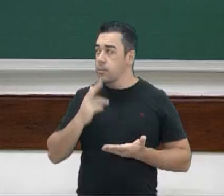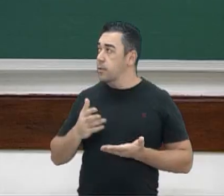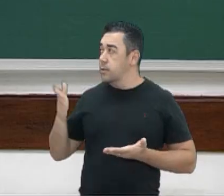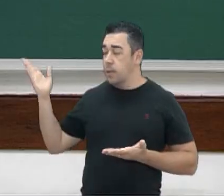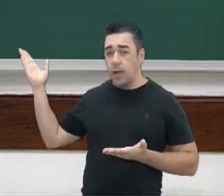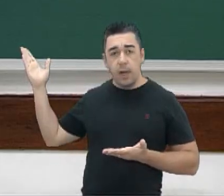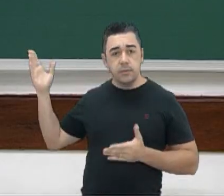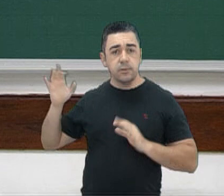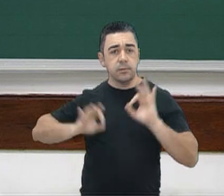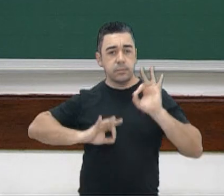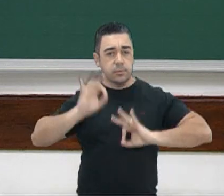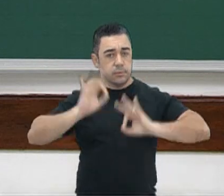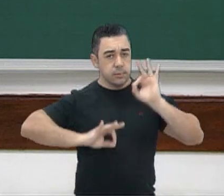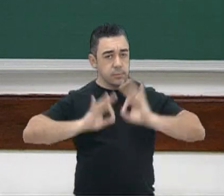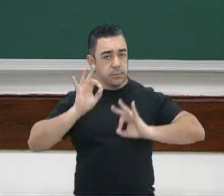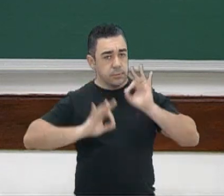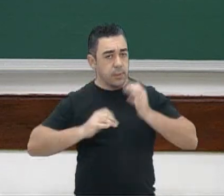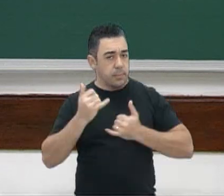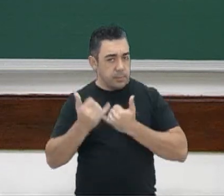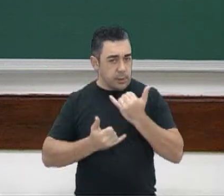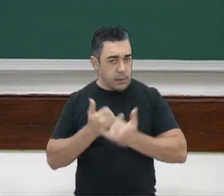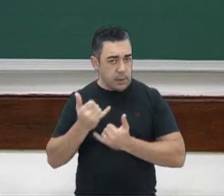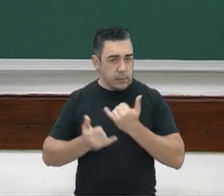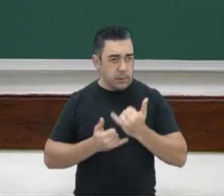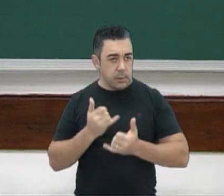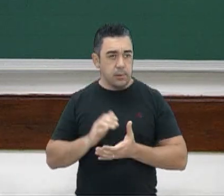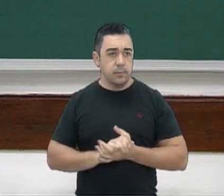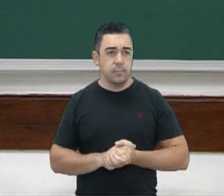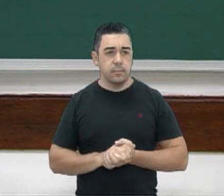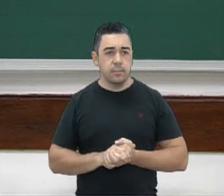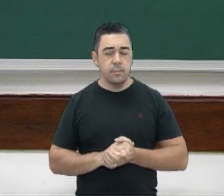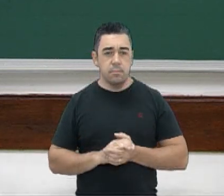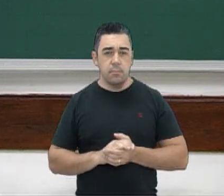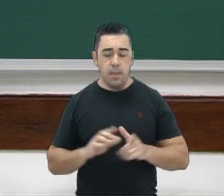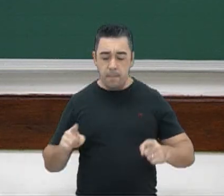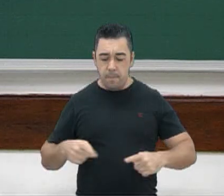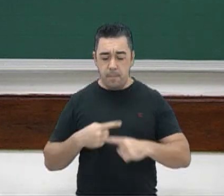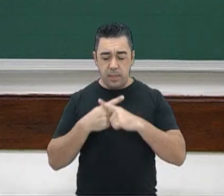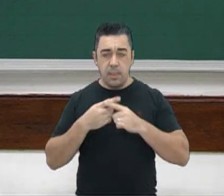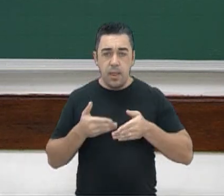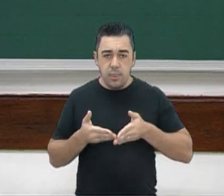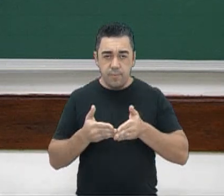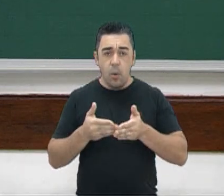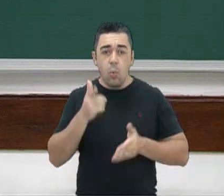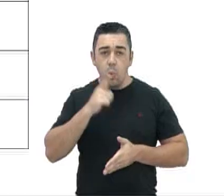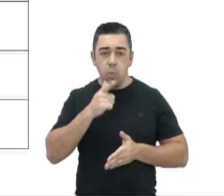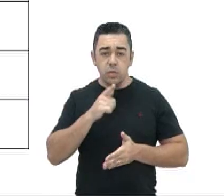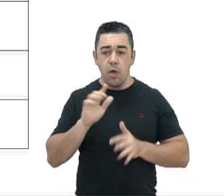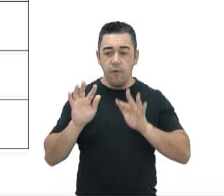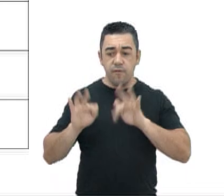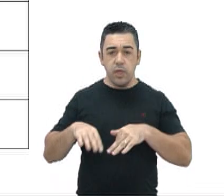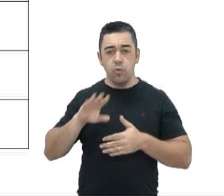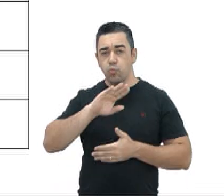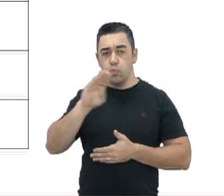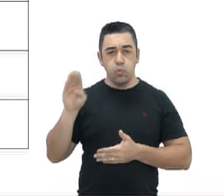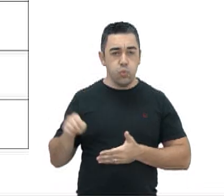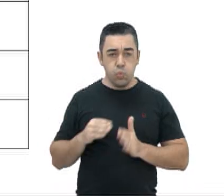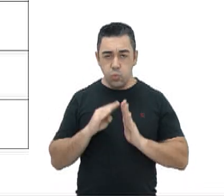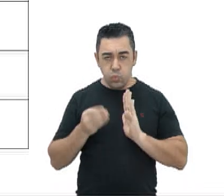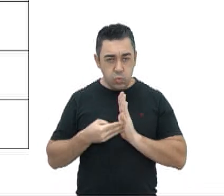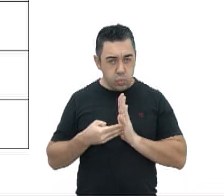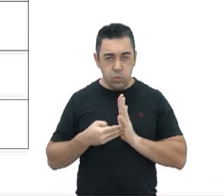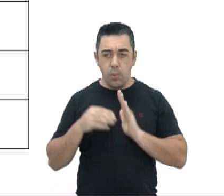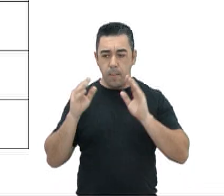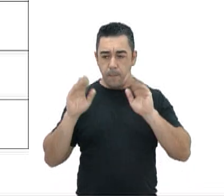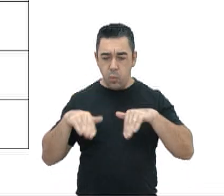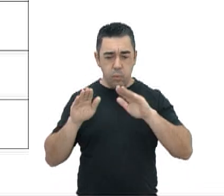essa é a organização do jogo Batalha Naval. Ganha quem conseguir afundar todas as embarcações do seu